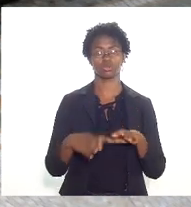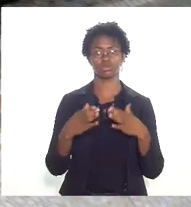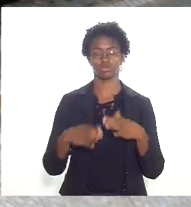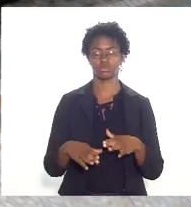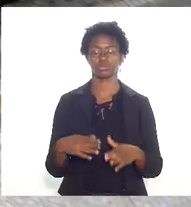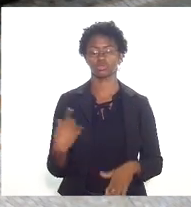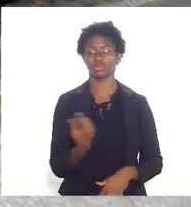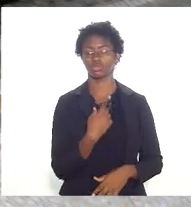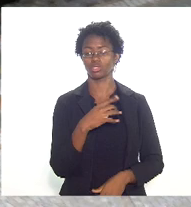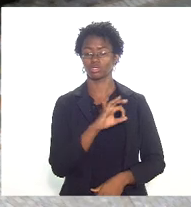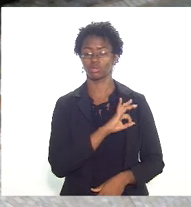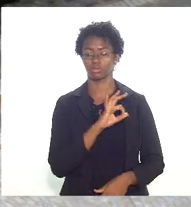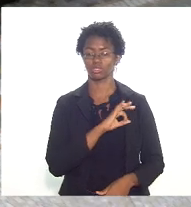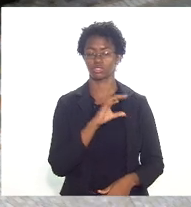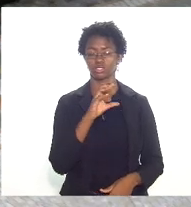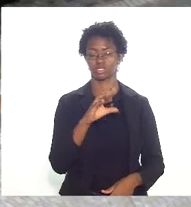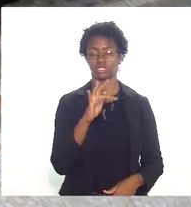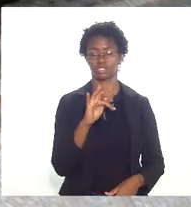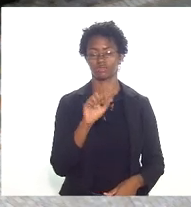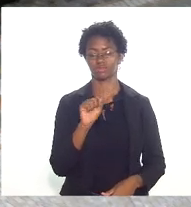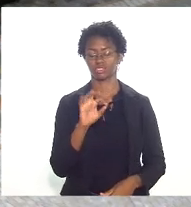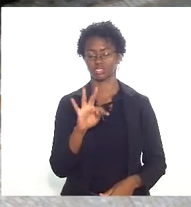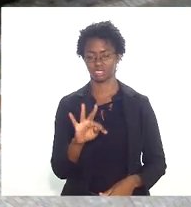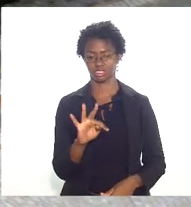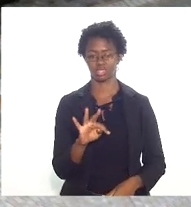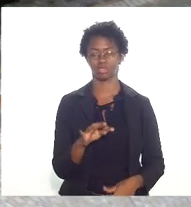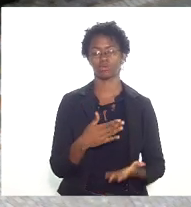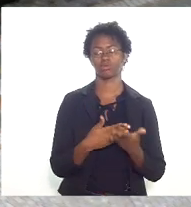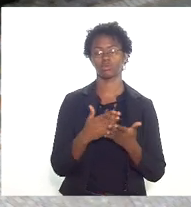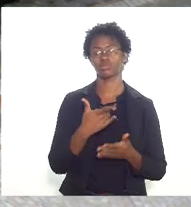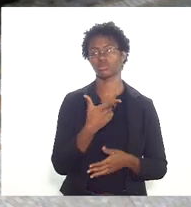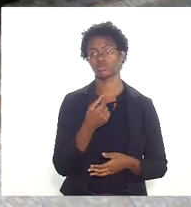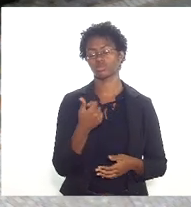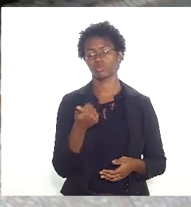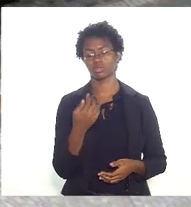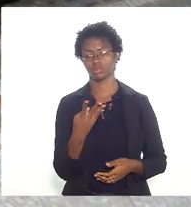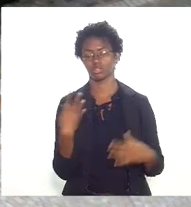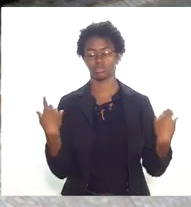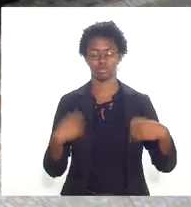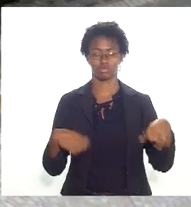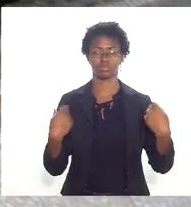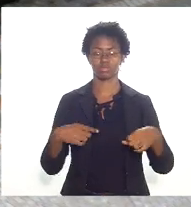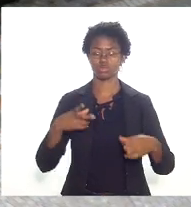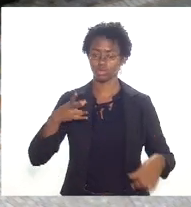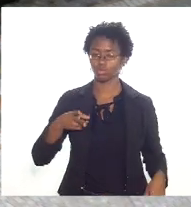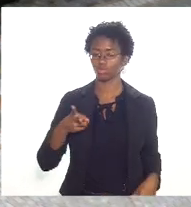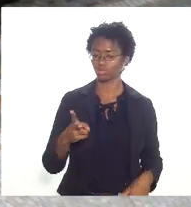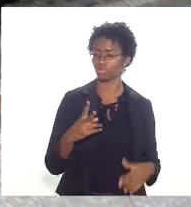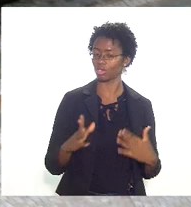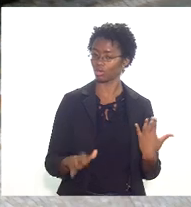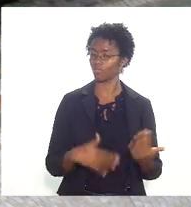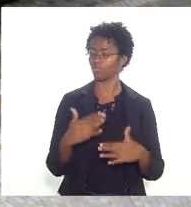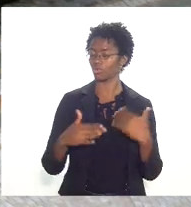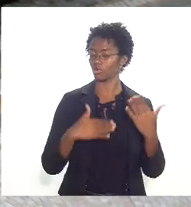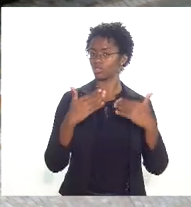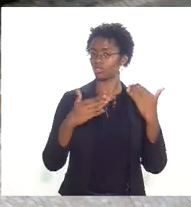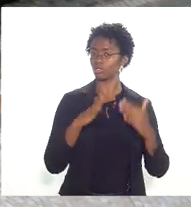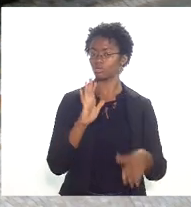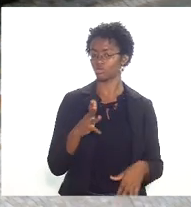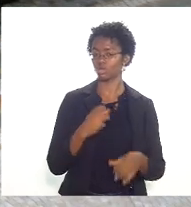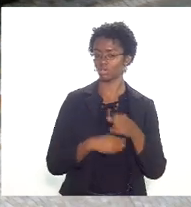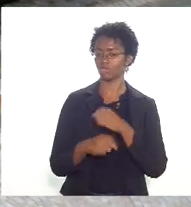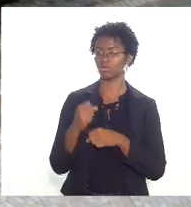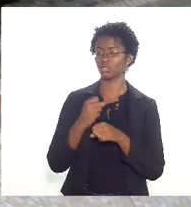específico da polícia a gente tem o cfsd 2014 que ainda precisamos botar o dedo nessa ferida e avançarmos já avançamos ano